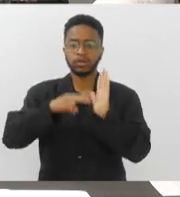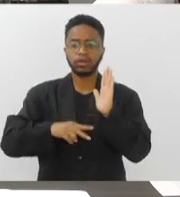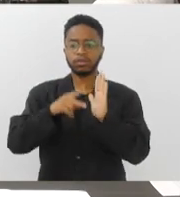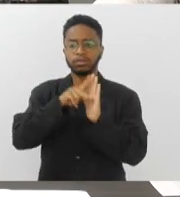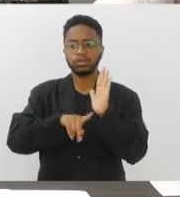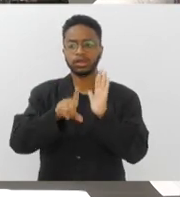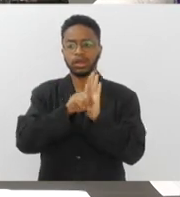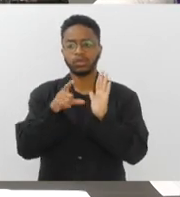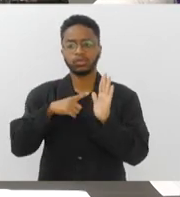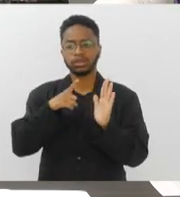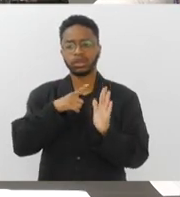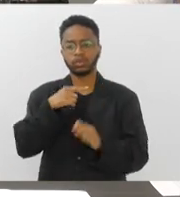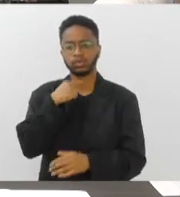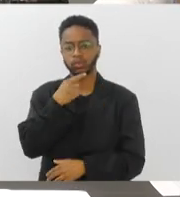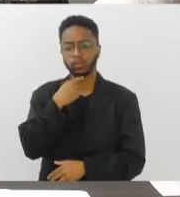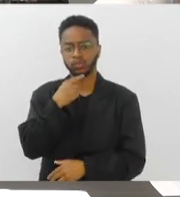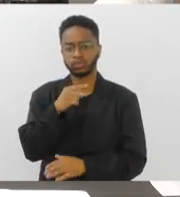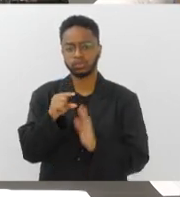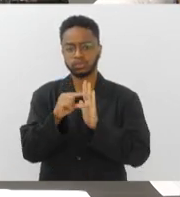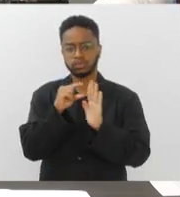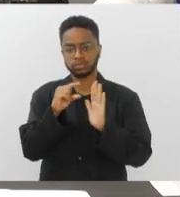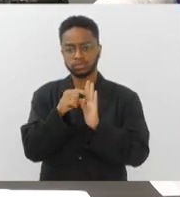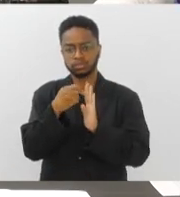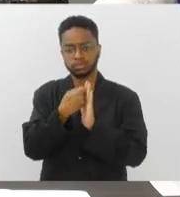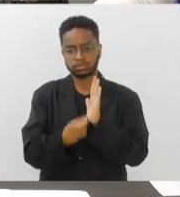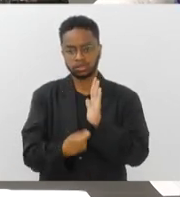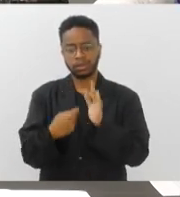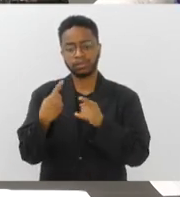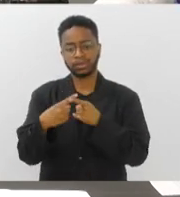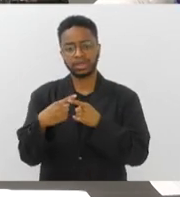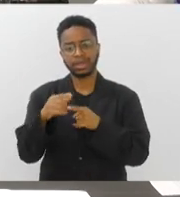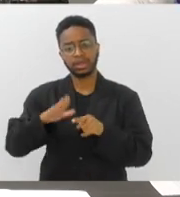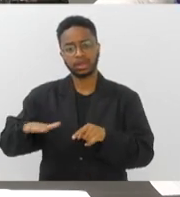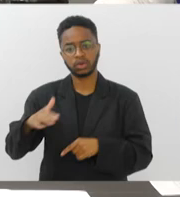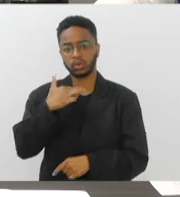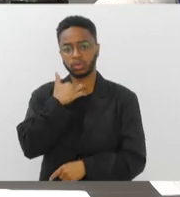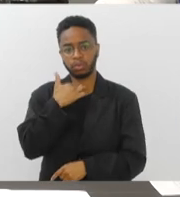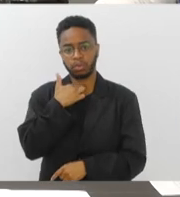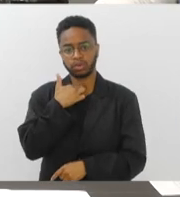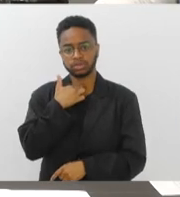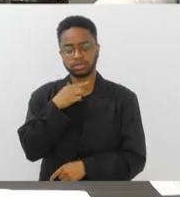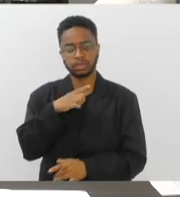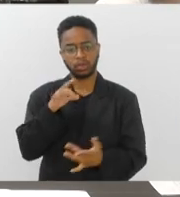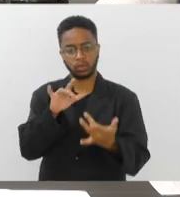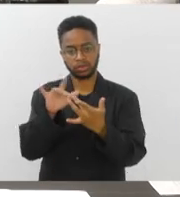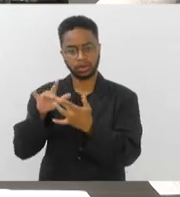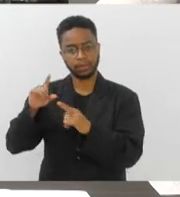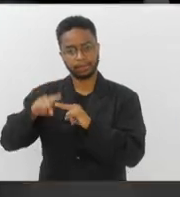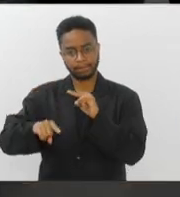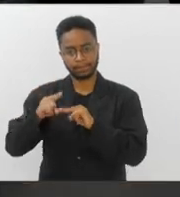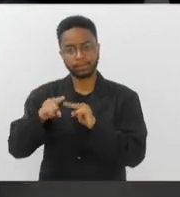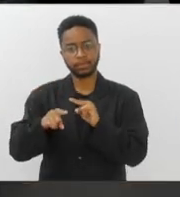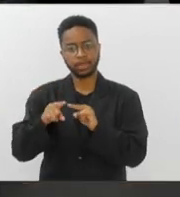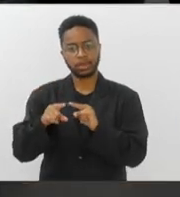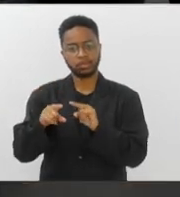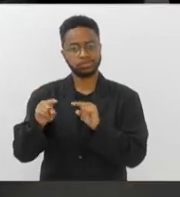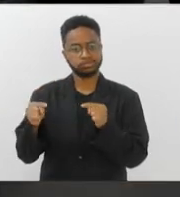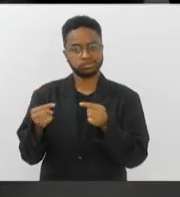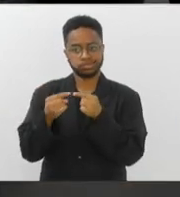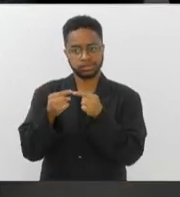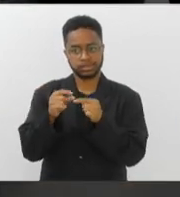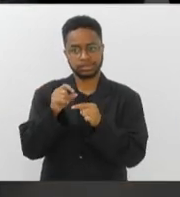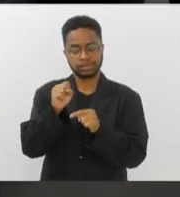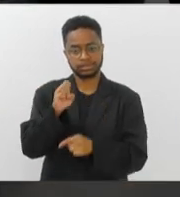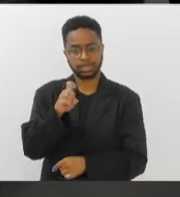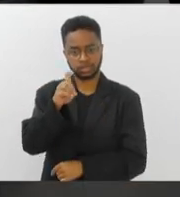uma dúvida pela emenda, que naturalmente crianças não podem ter acesso a produtos eróticos. Só que Vossa Excelência, que é um pouco mais